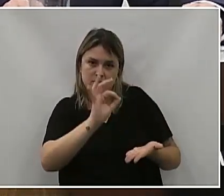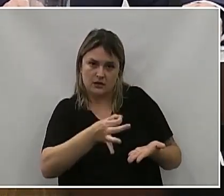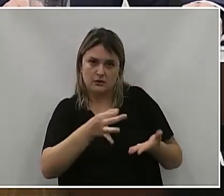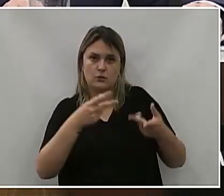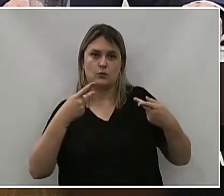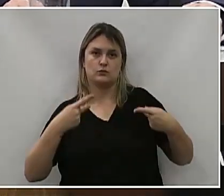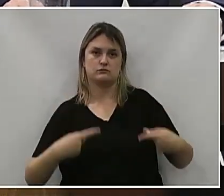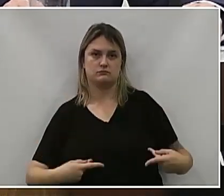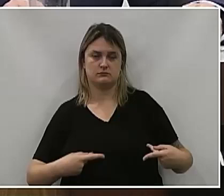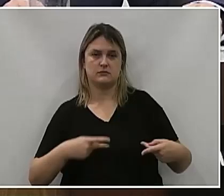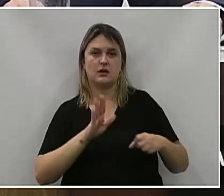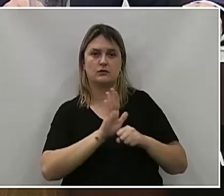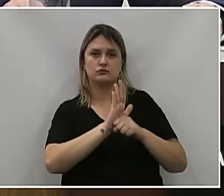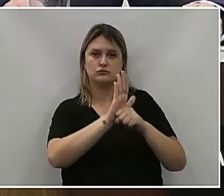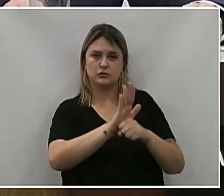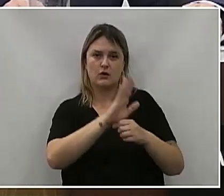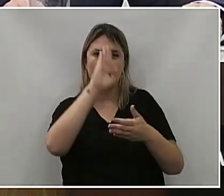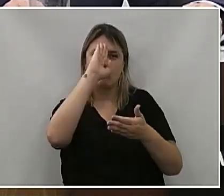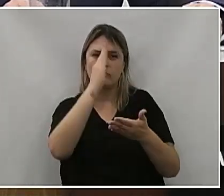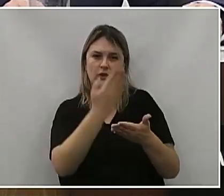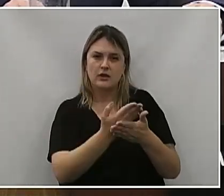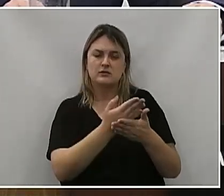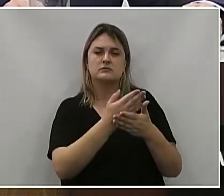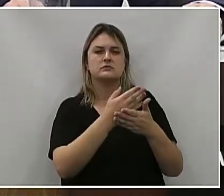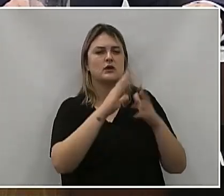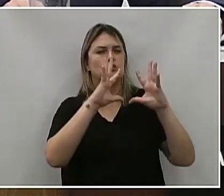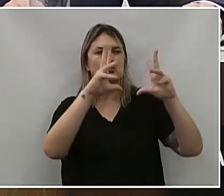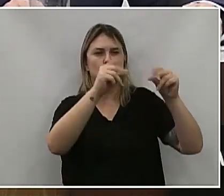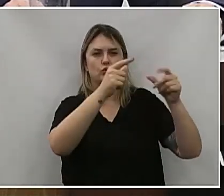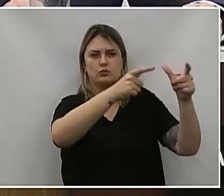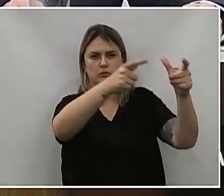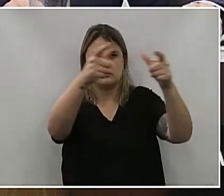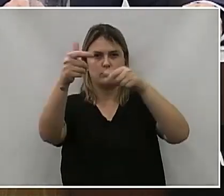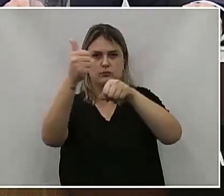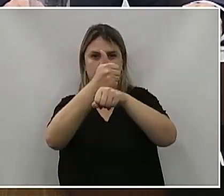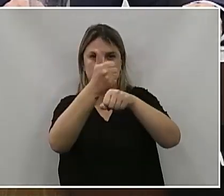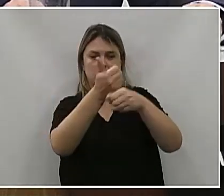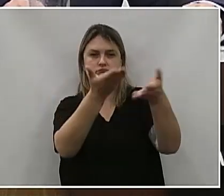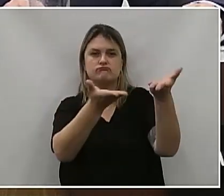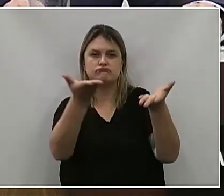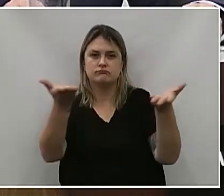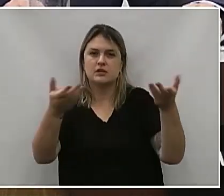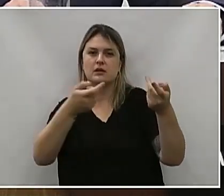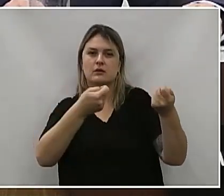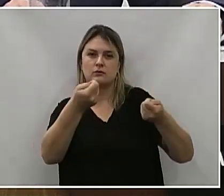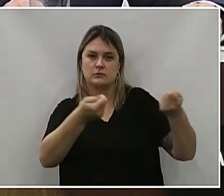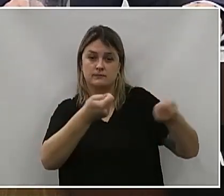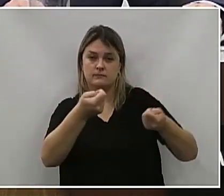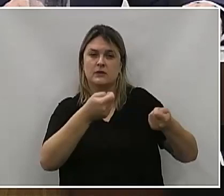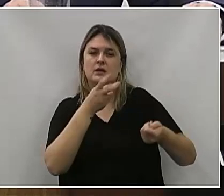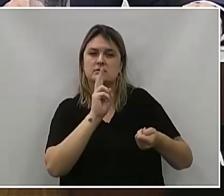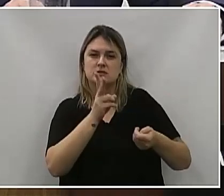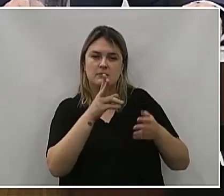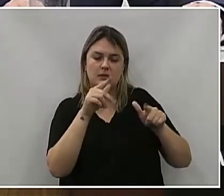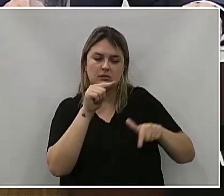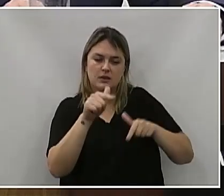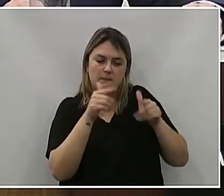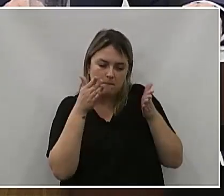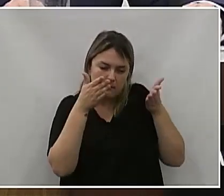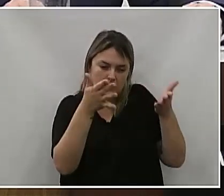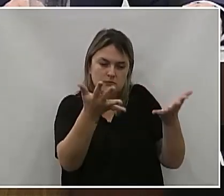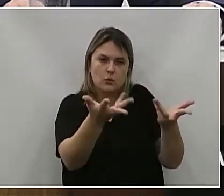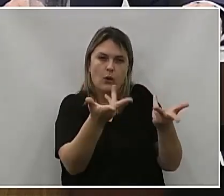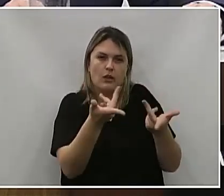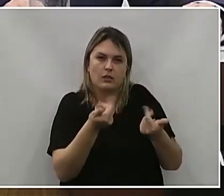e honesta, contribuindo para confianças nos mercados e para a estabilidade econômica. Sua dedicação incansável à qualidade